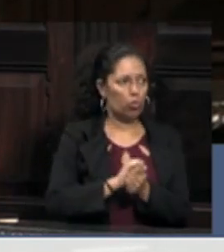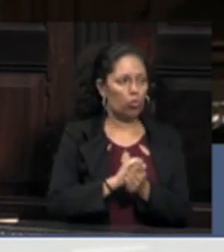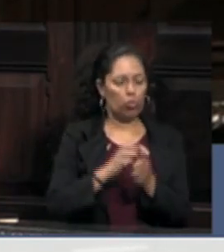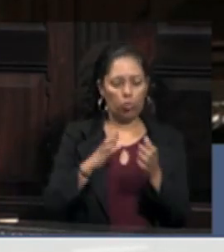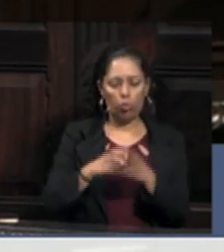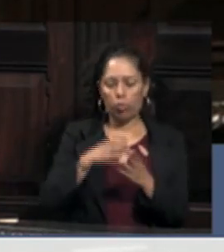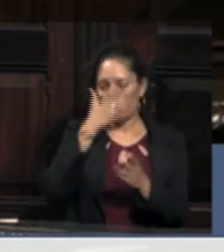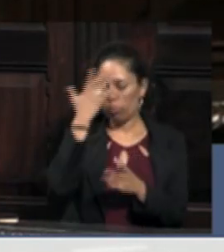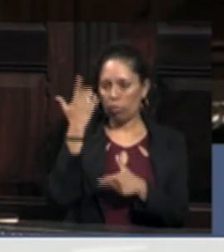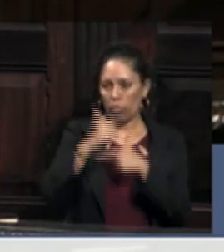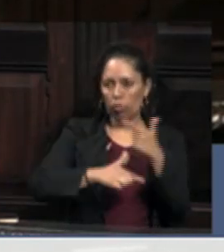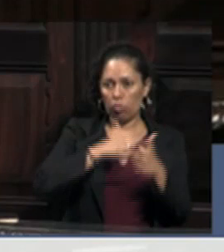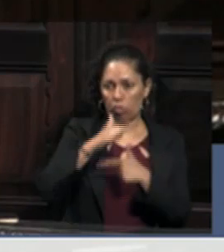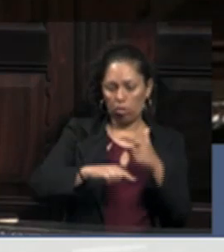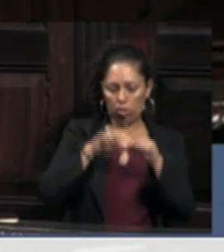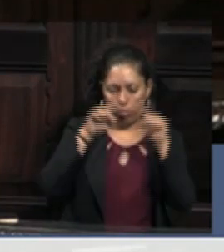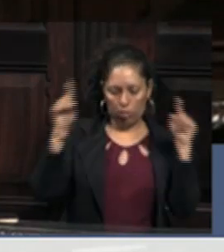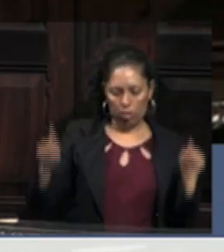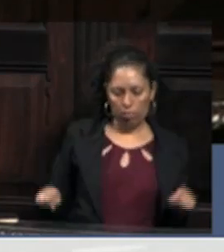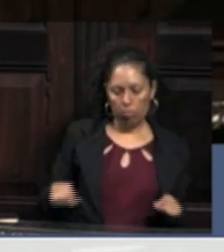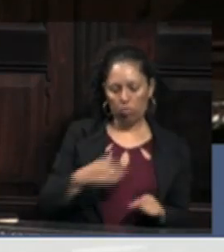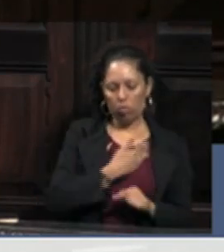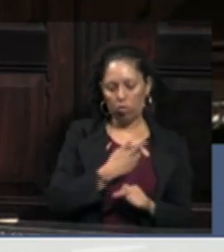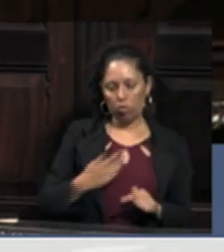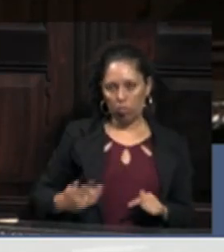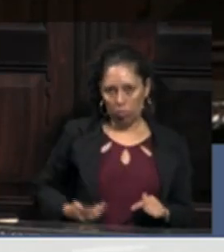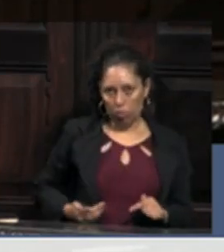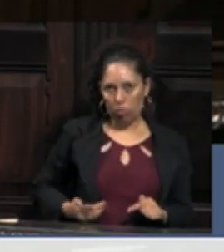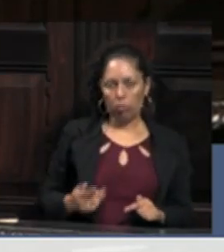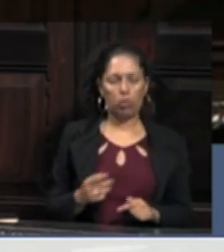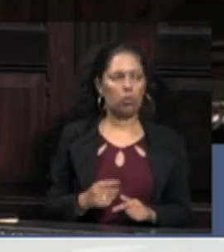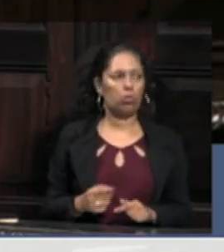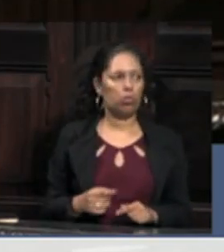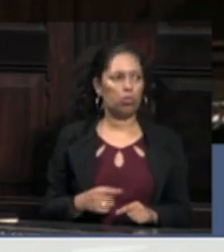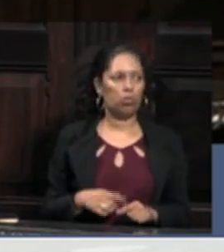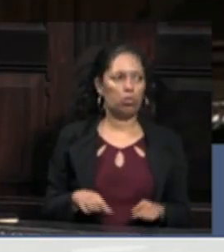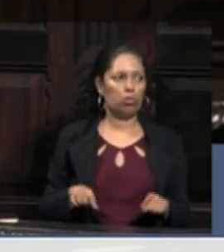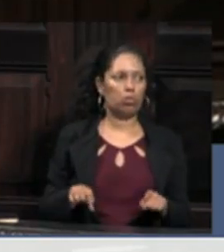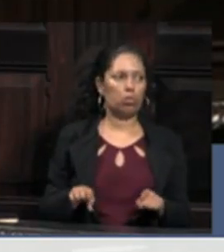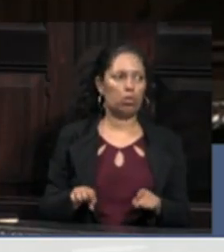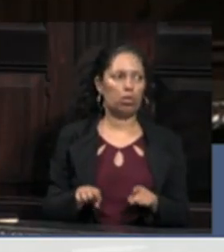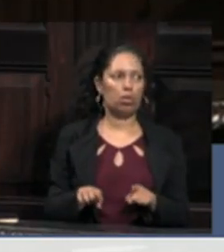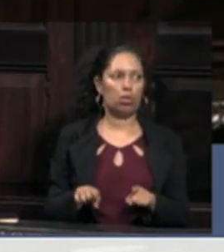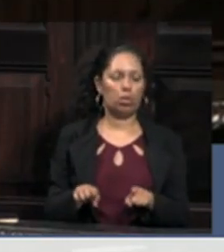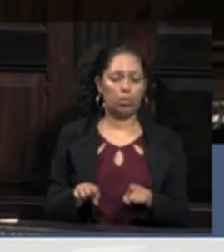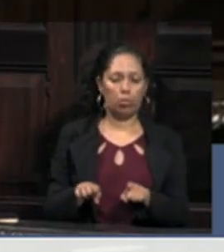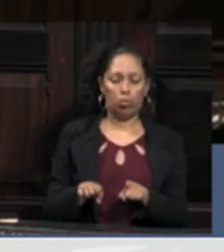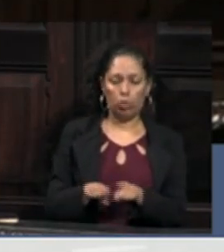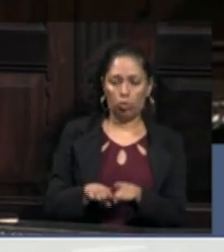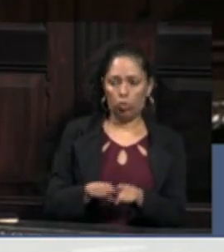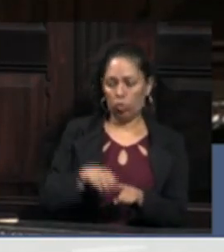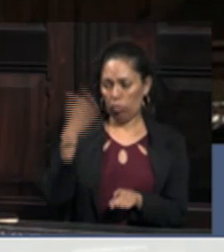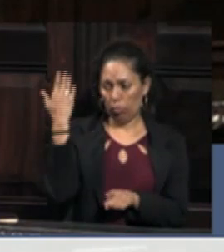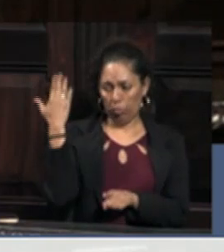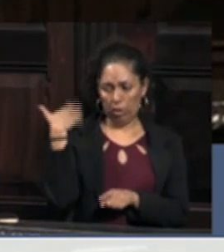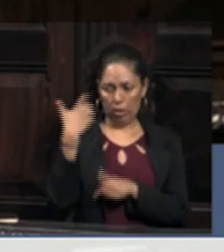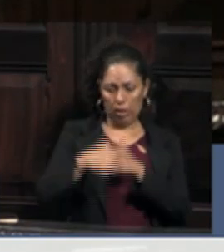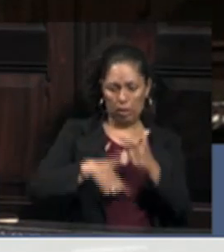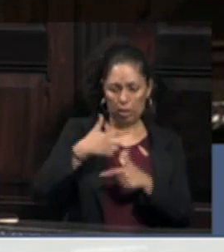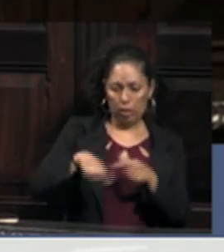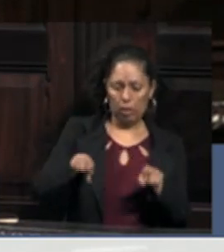funcionários públicos efetivos, ativos, inativos